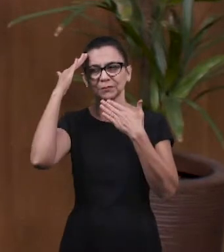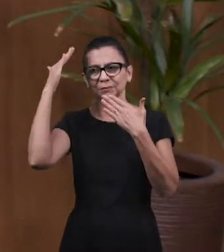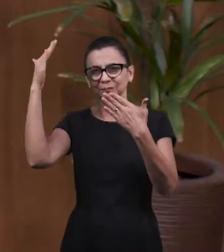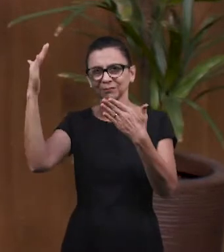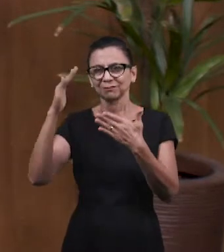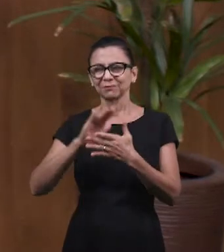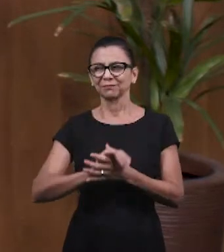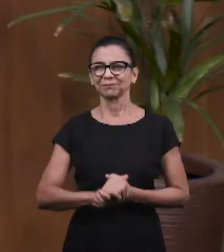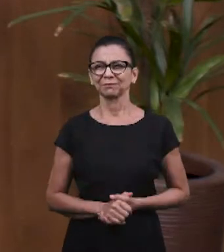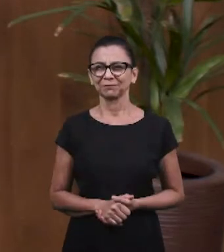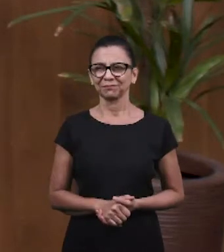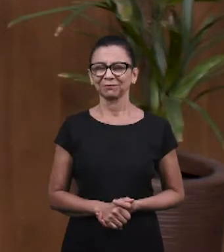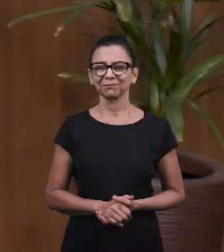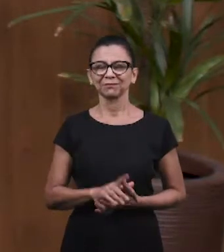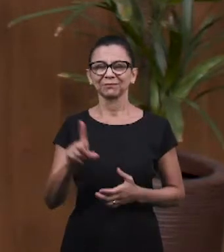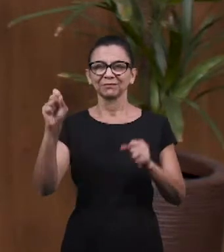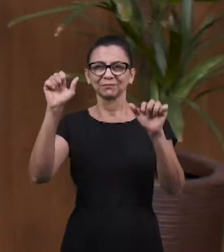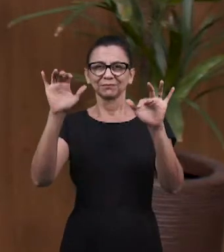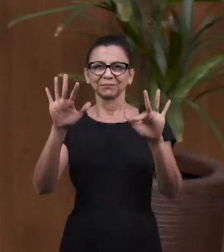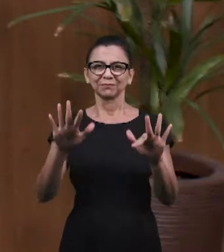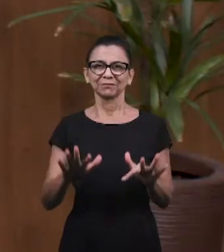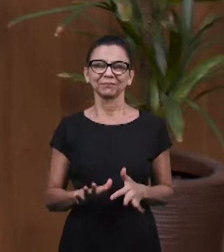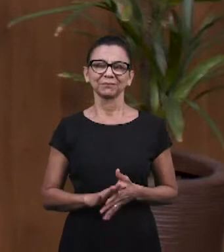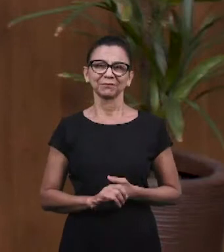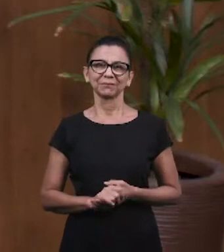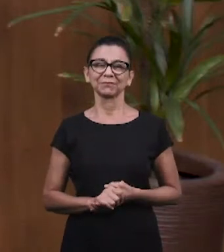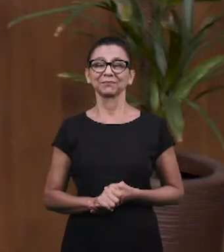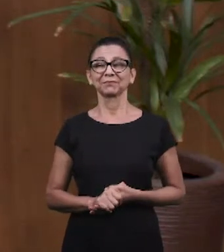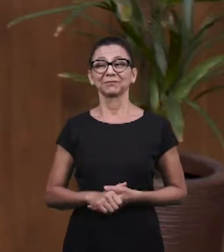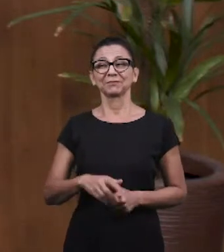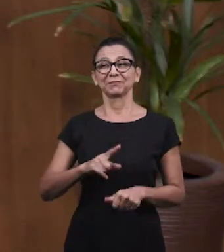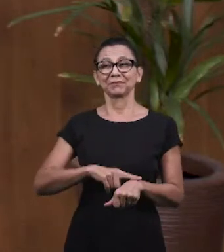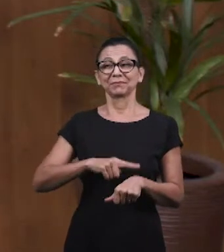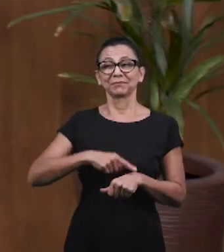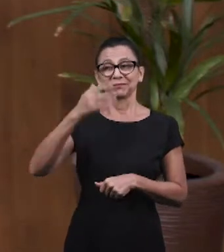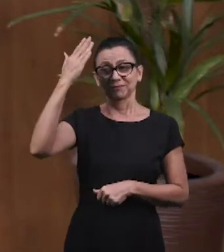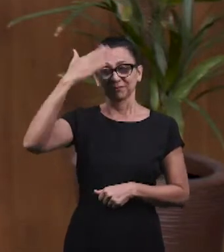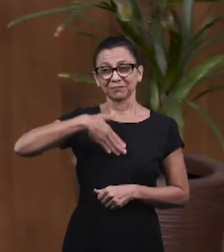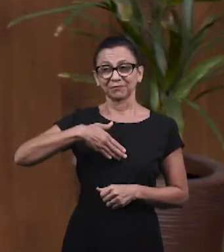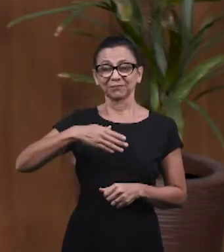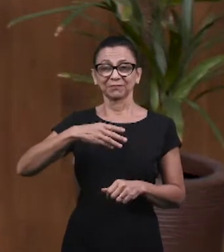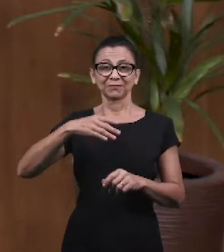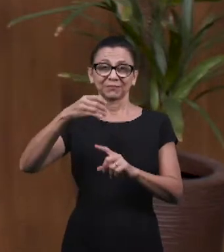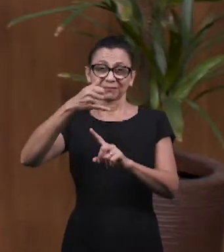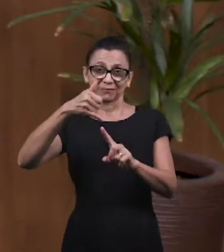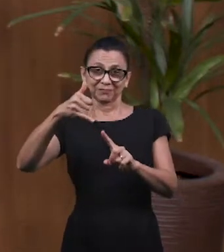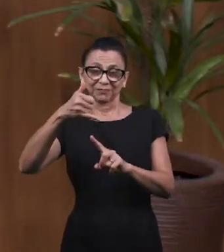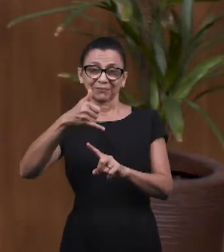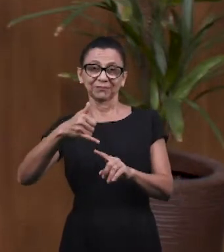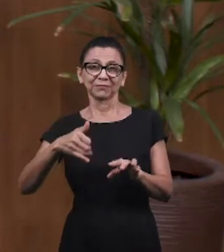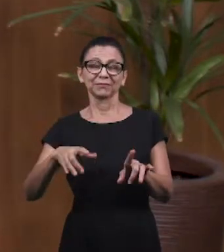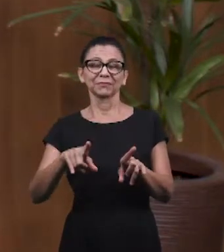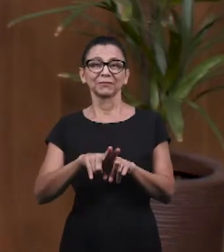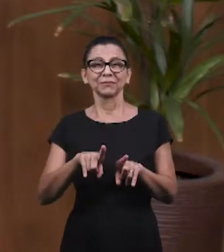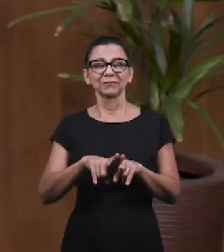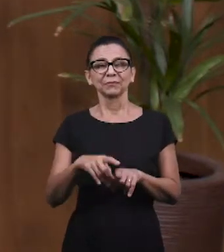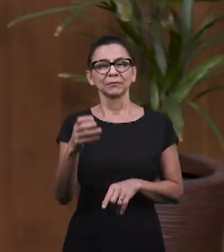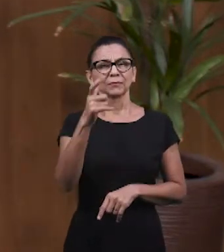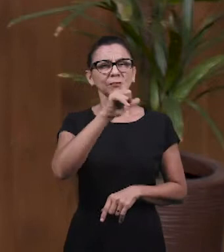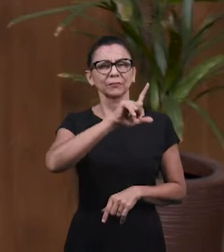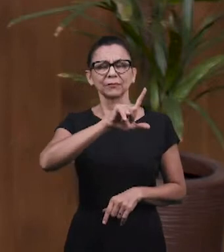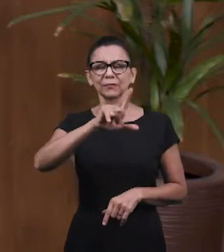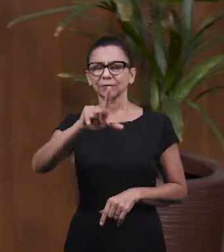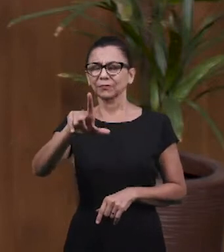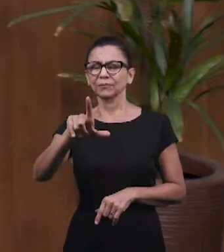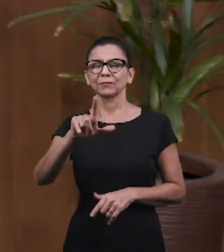abençoe muito grandemente o seu período de provação na unção, né? Período de prova, né? Da unção, e também os demais companheiros